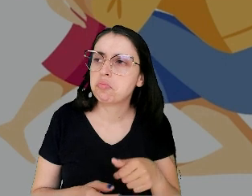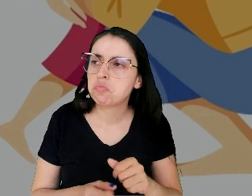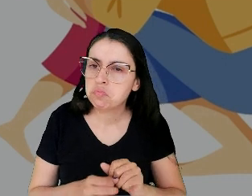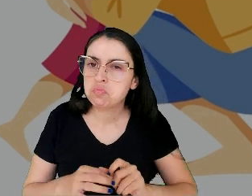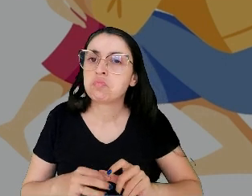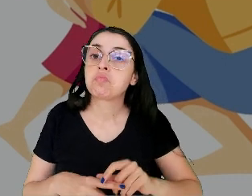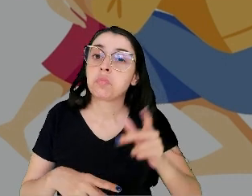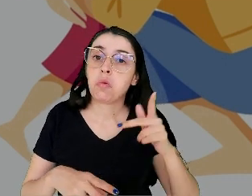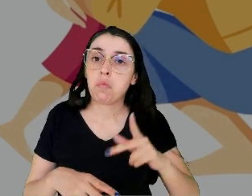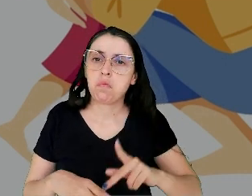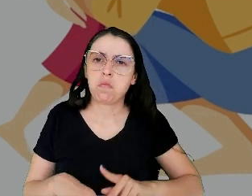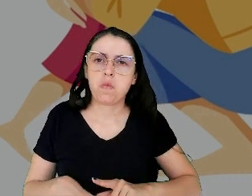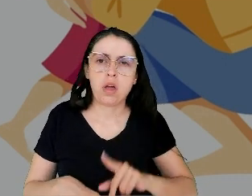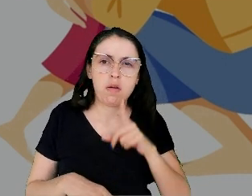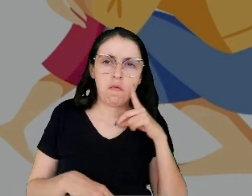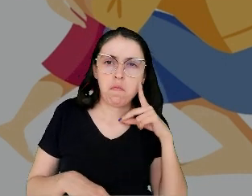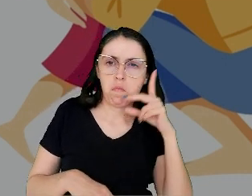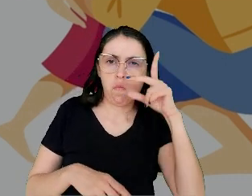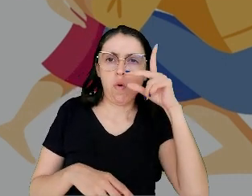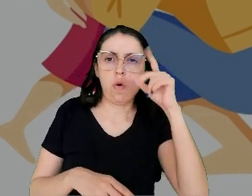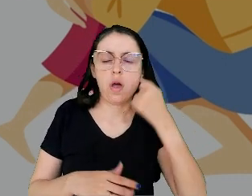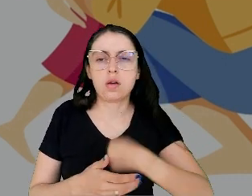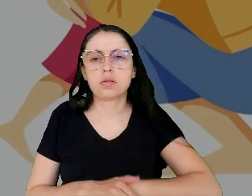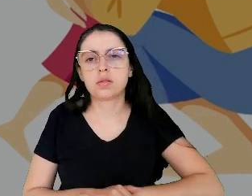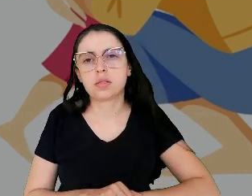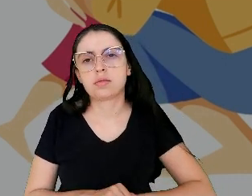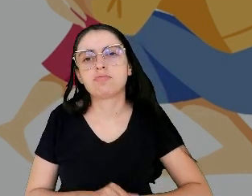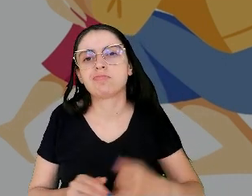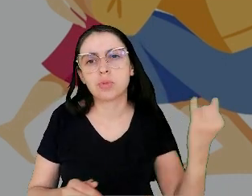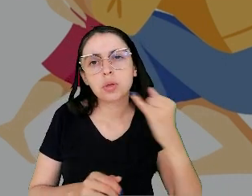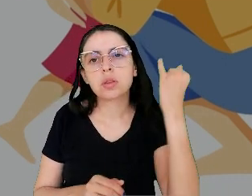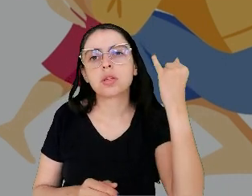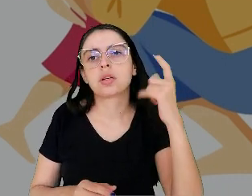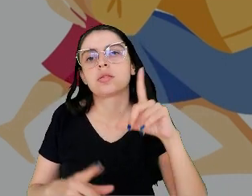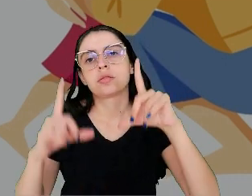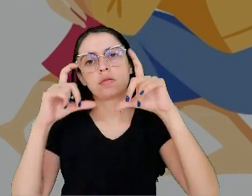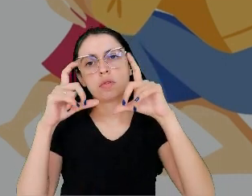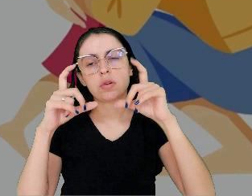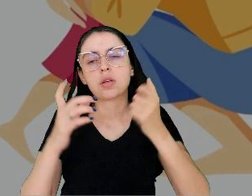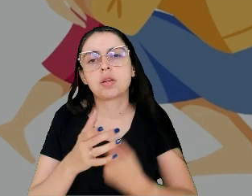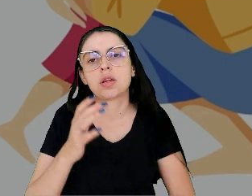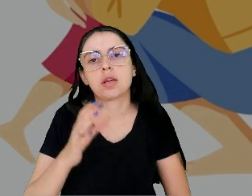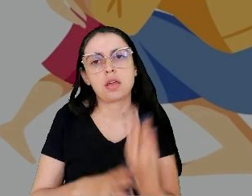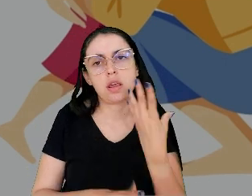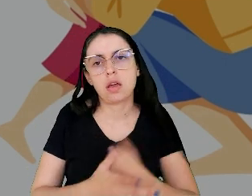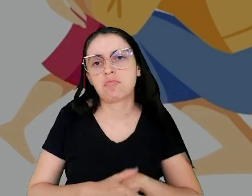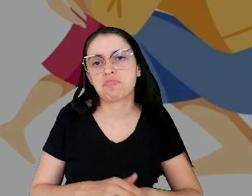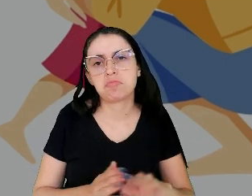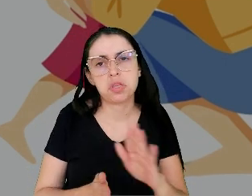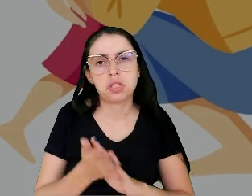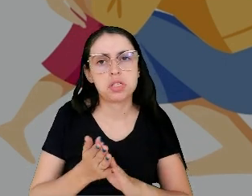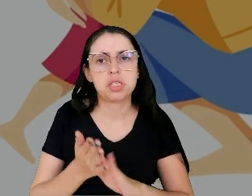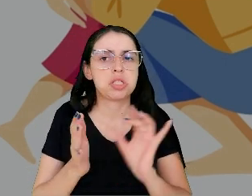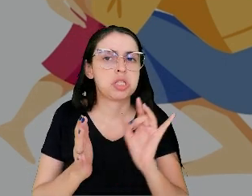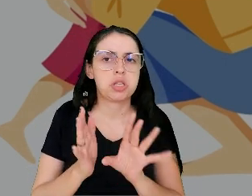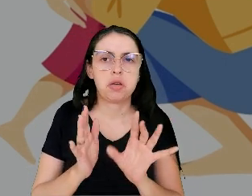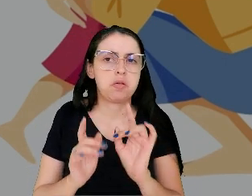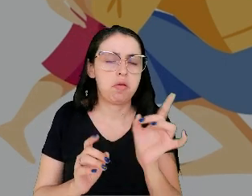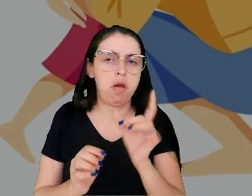um potencial imenso nas fotografias que ele desenvolvia. Não eram simples